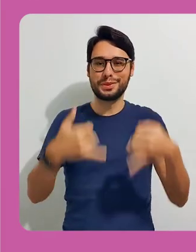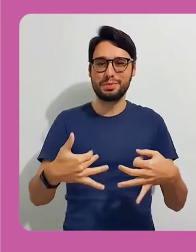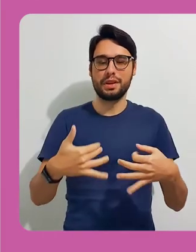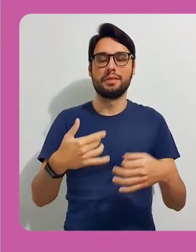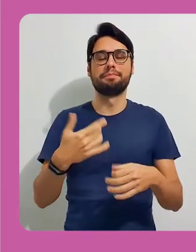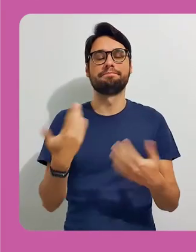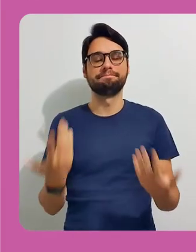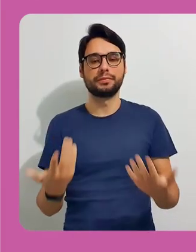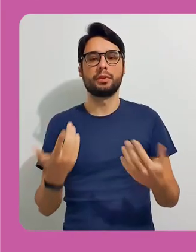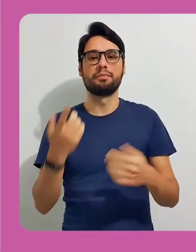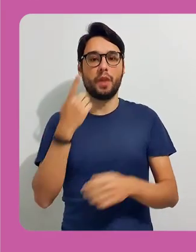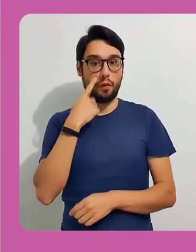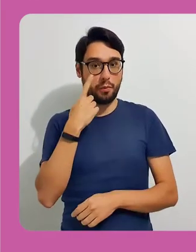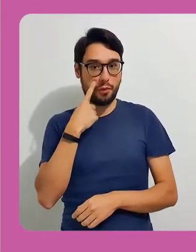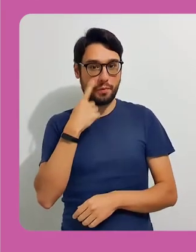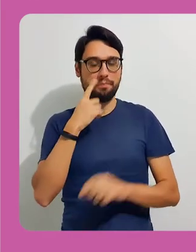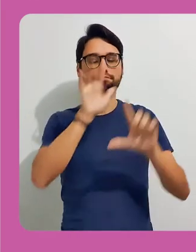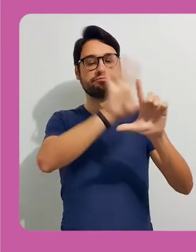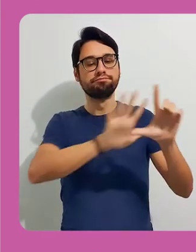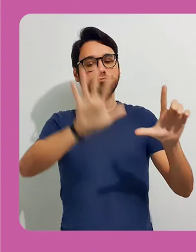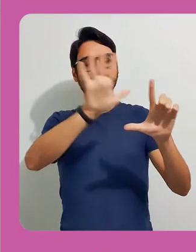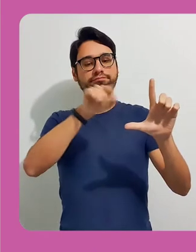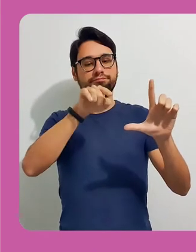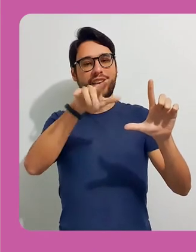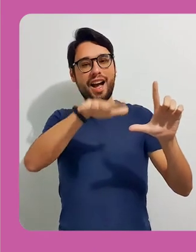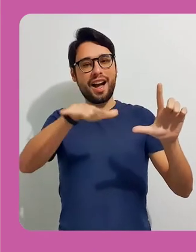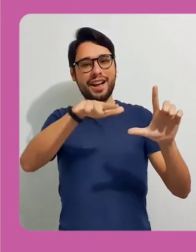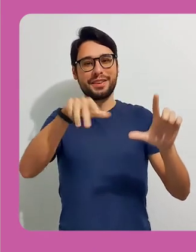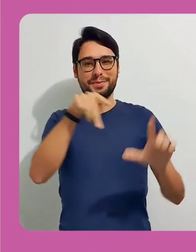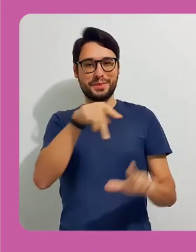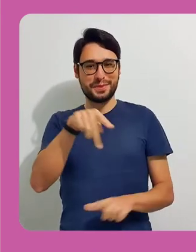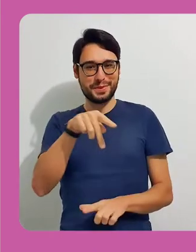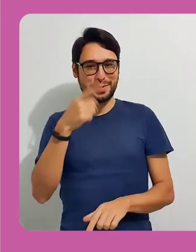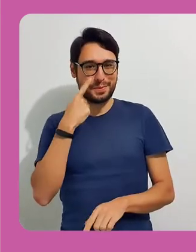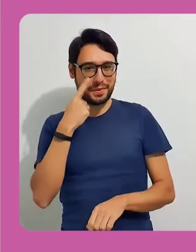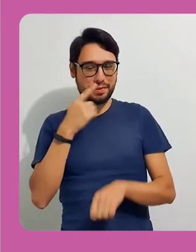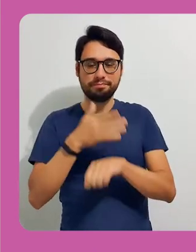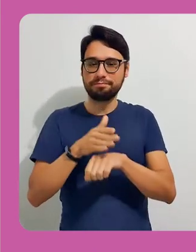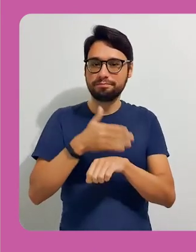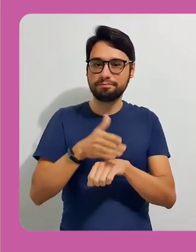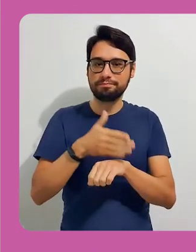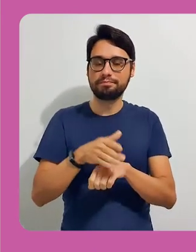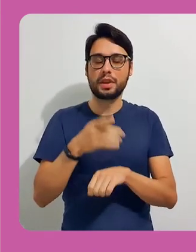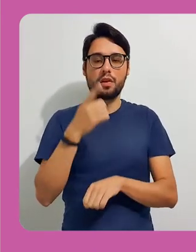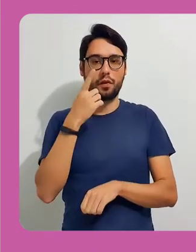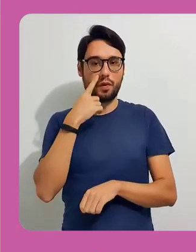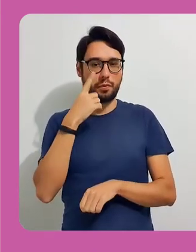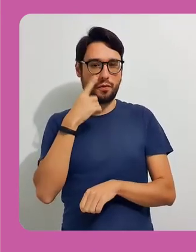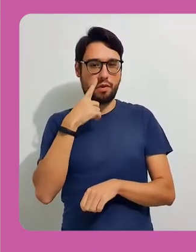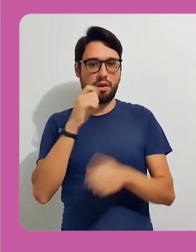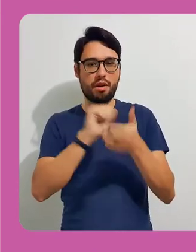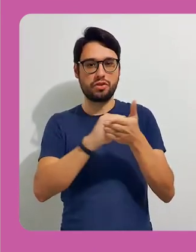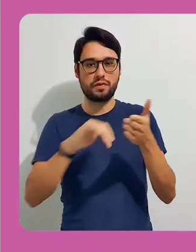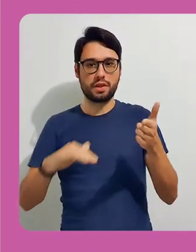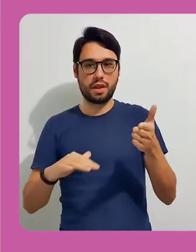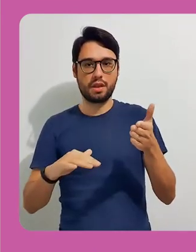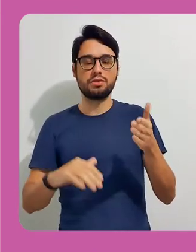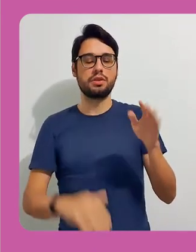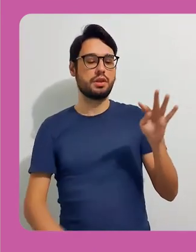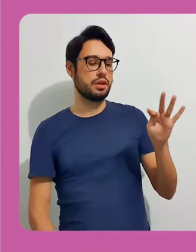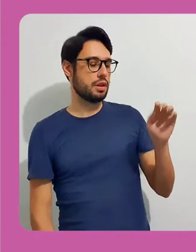aquele espaço do professor que eu uso para fazer os testes e vamos incluir então matar